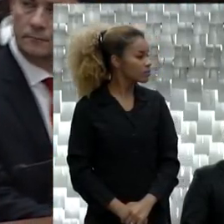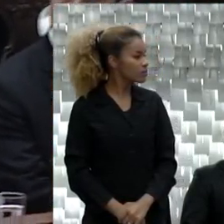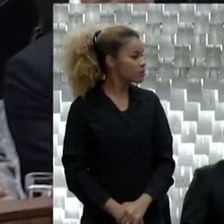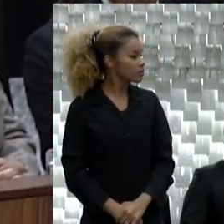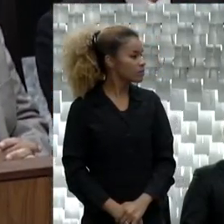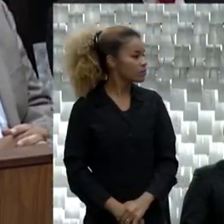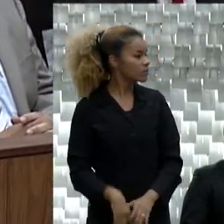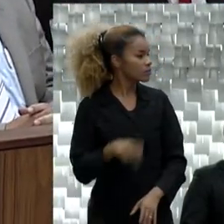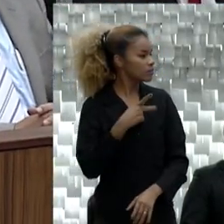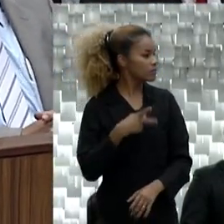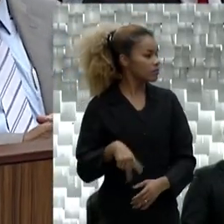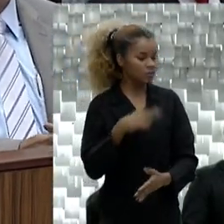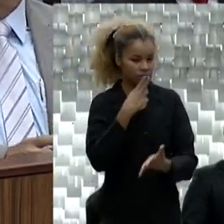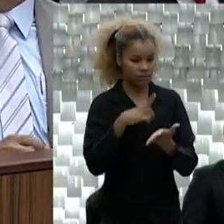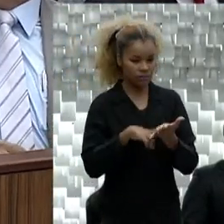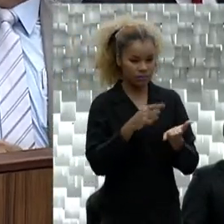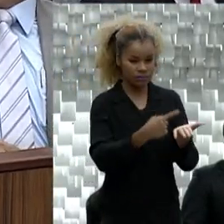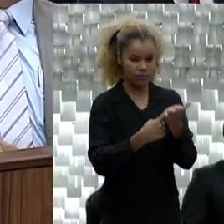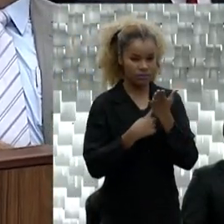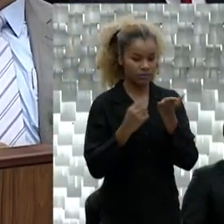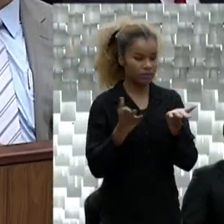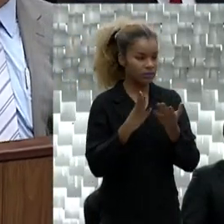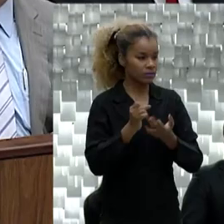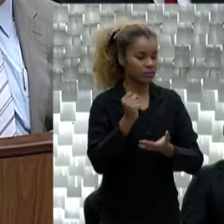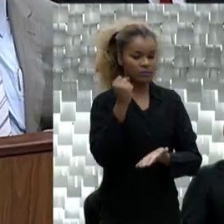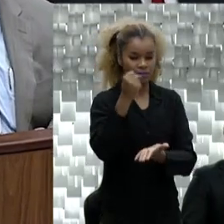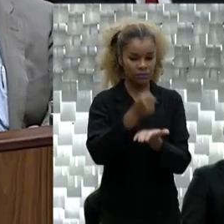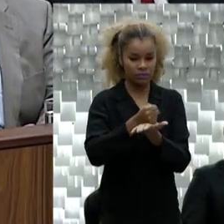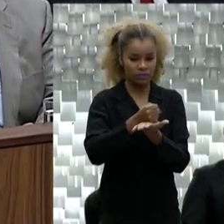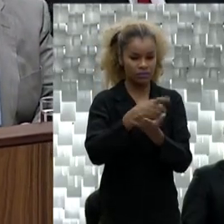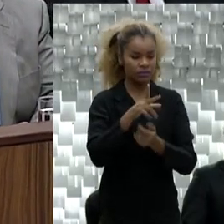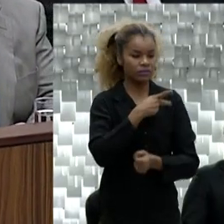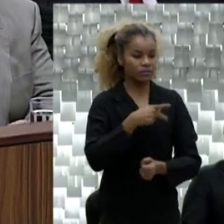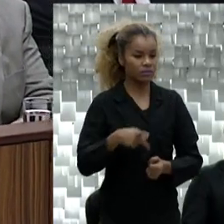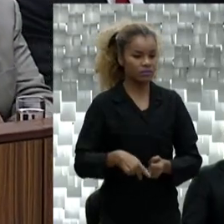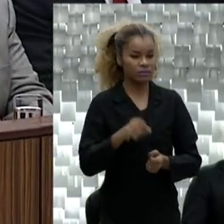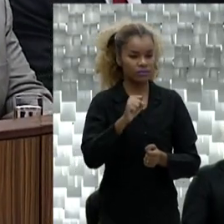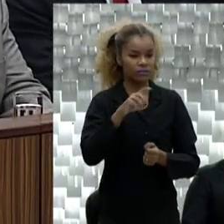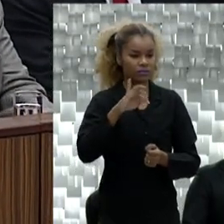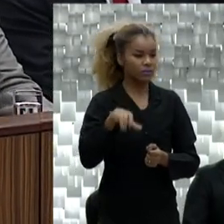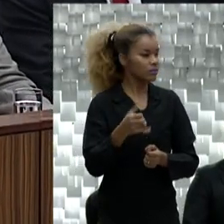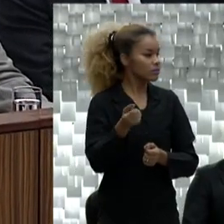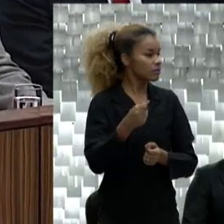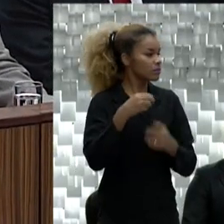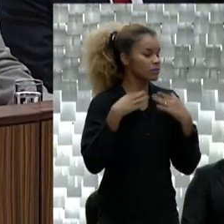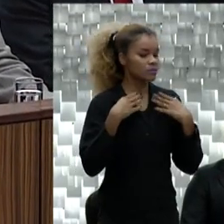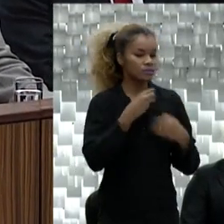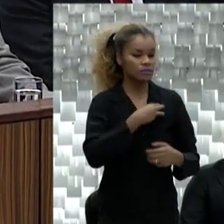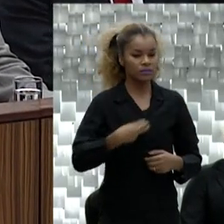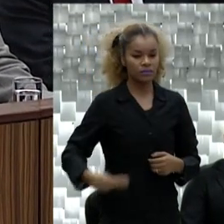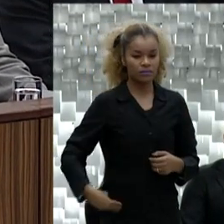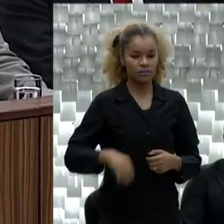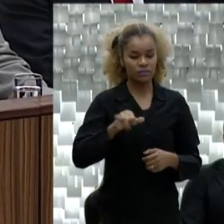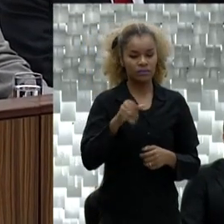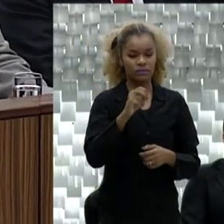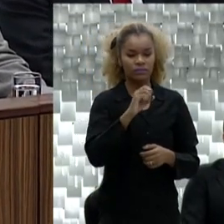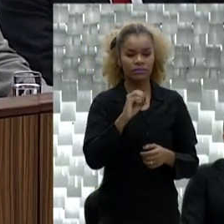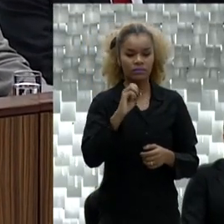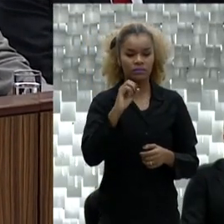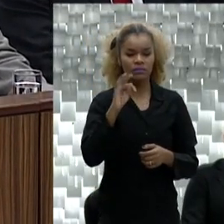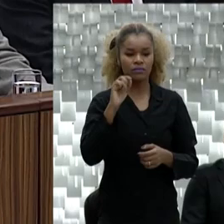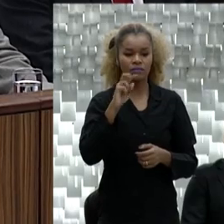O presidente dos Correios convida para a obliteração o presidente do STJ, ministro João Otávio de